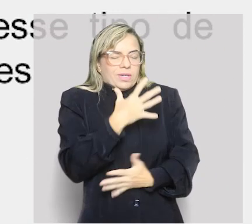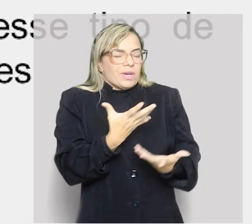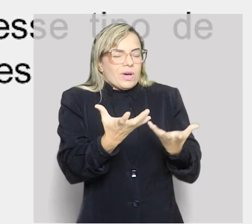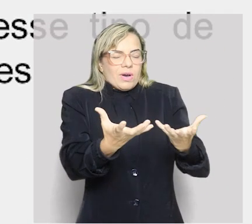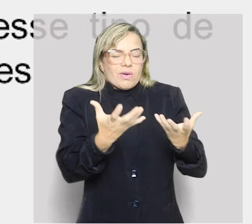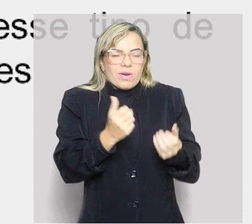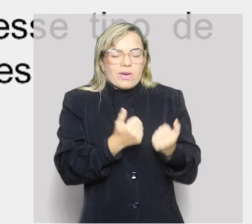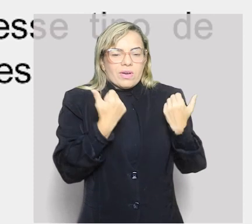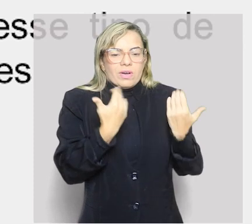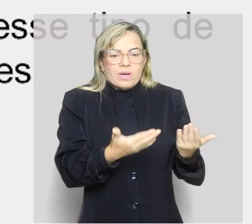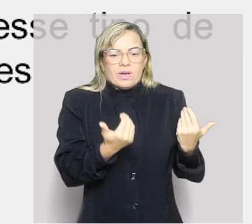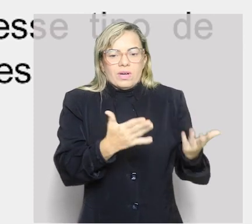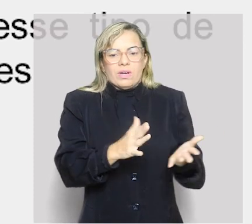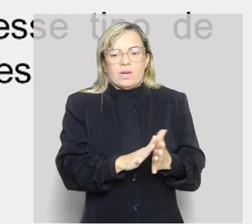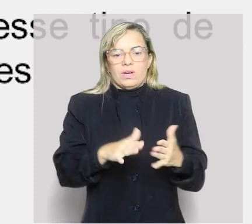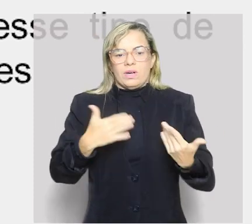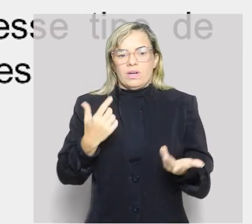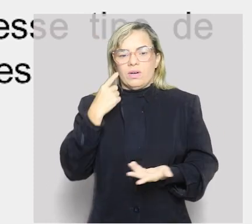jovens,